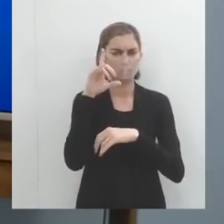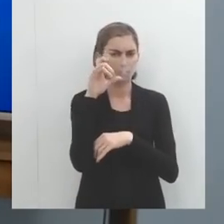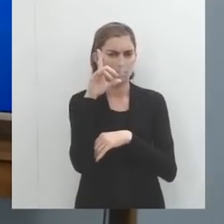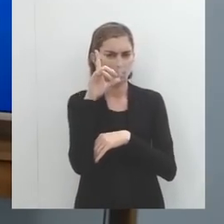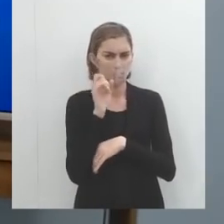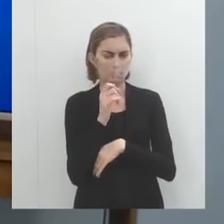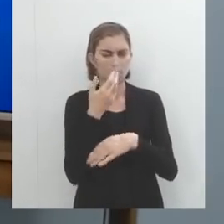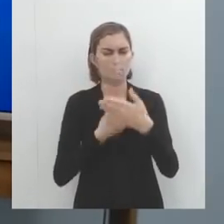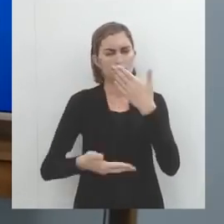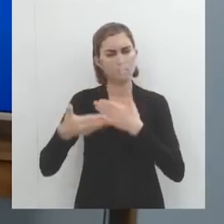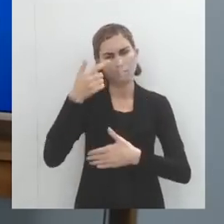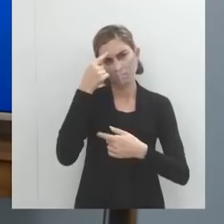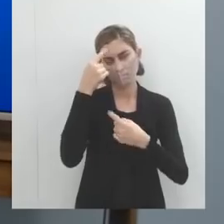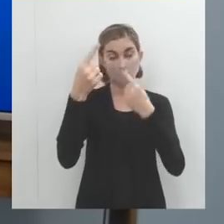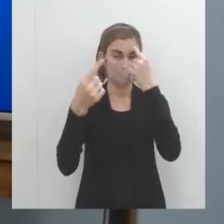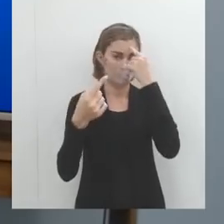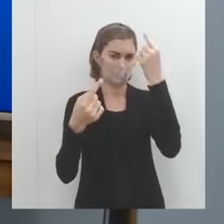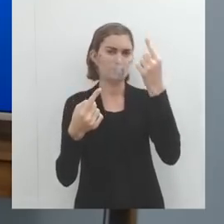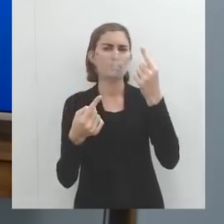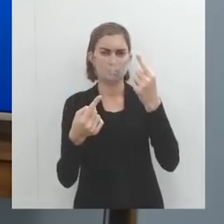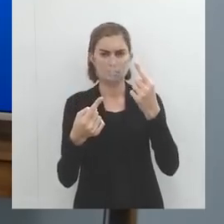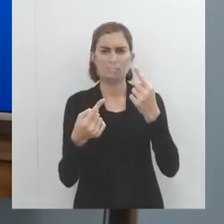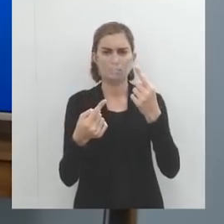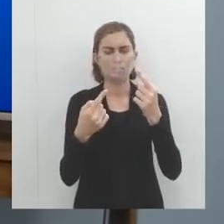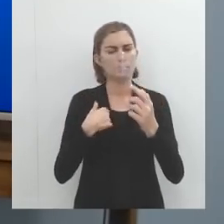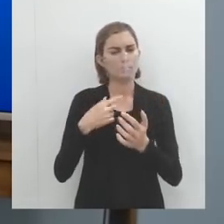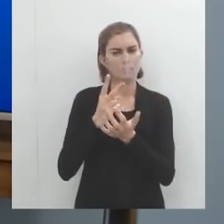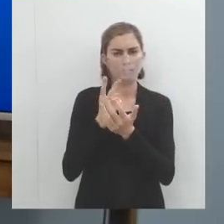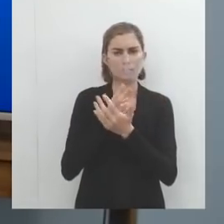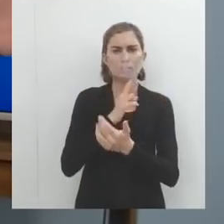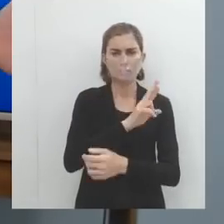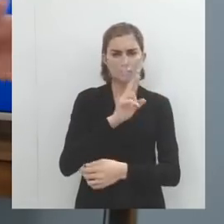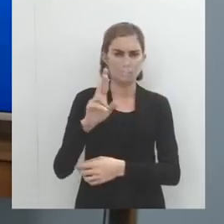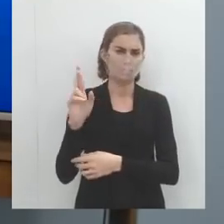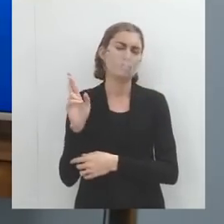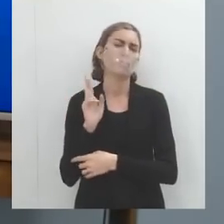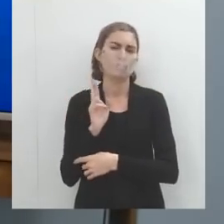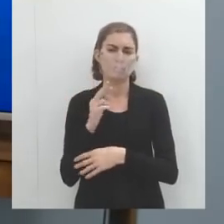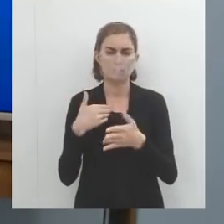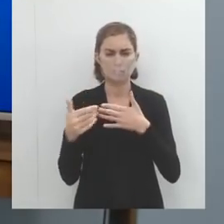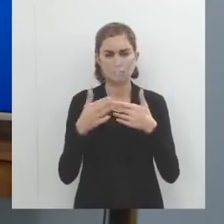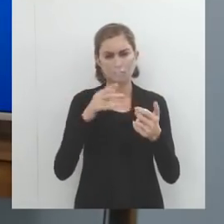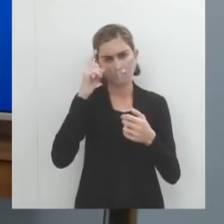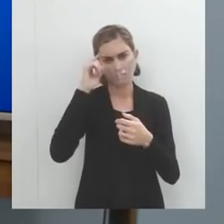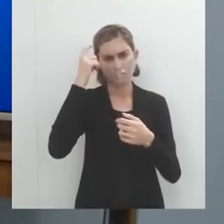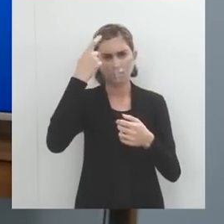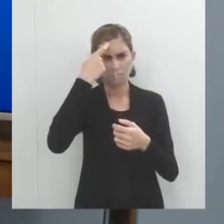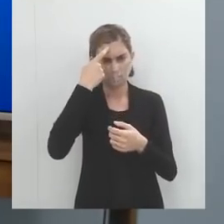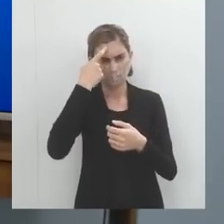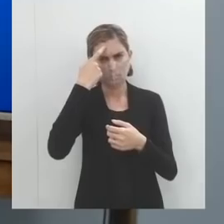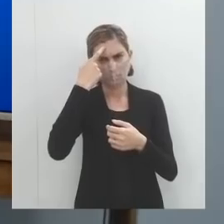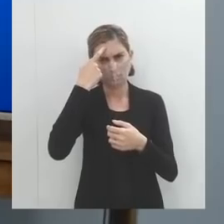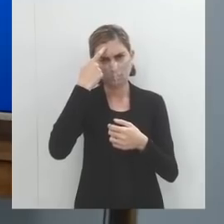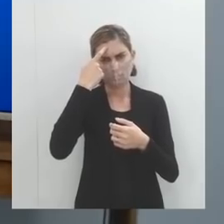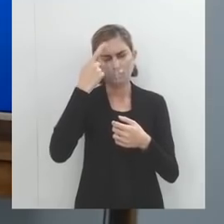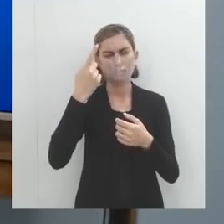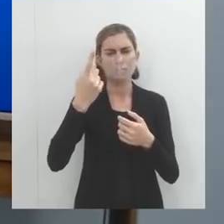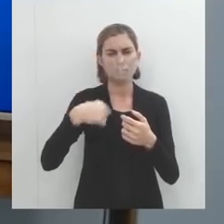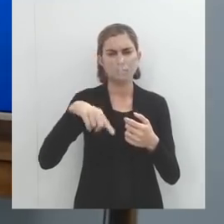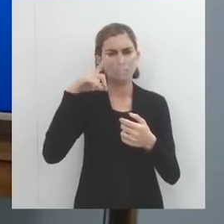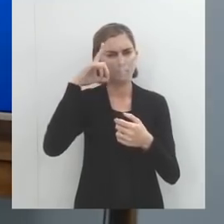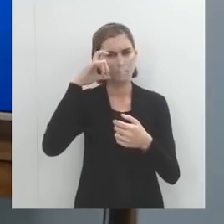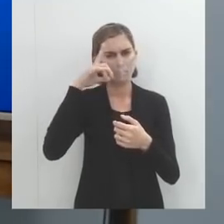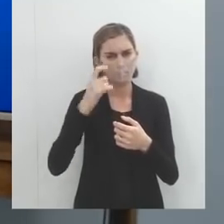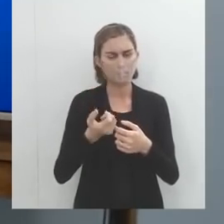continua trocando muitas ideias no Instagram, eu tento sempre responder todo mundo, tá? Qualquer dúvida que vocês mandam para mim lá via Instagram, eu